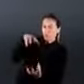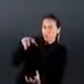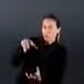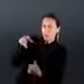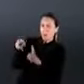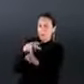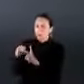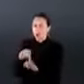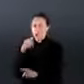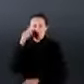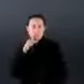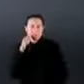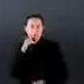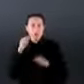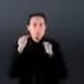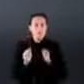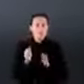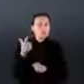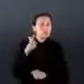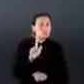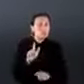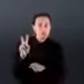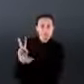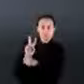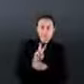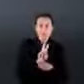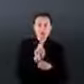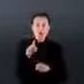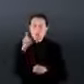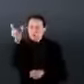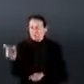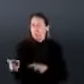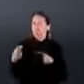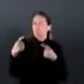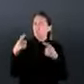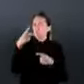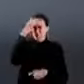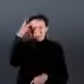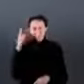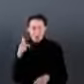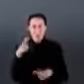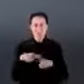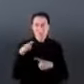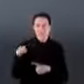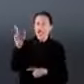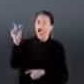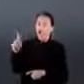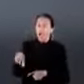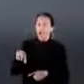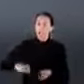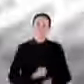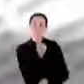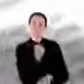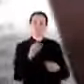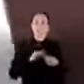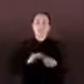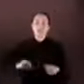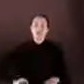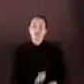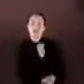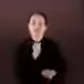bate em idoso, que agride mulher, pode ser capaz de cuidar bem de alguém? Porque é isso que o Duarte faz.